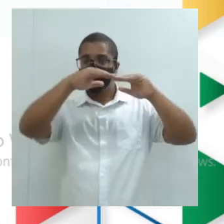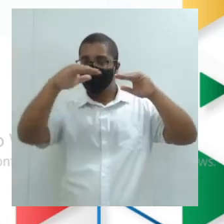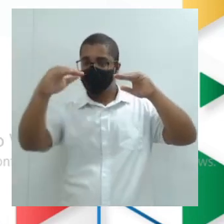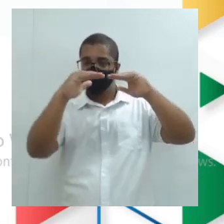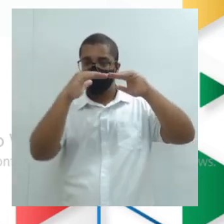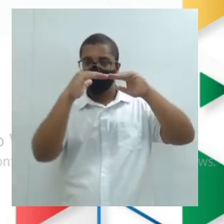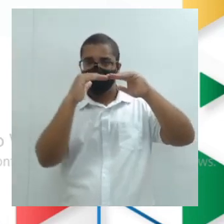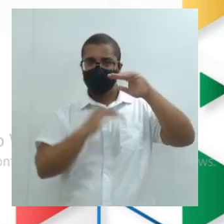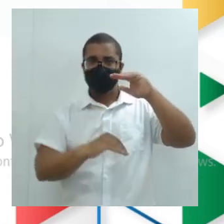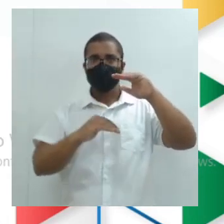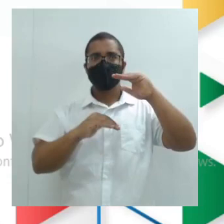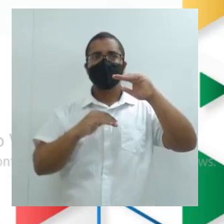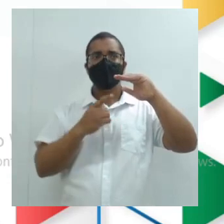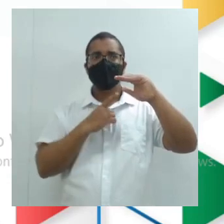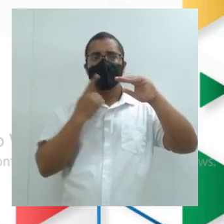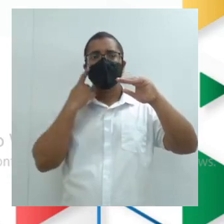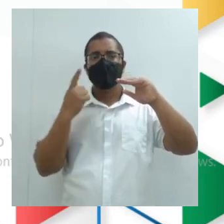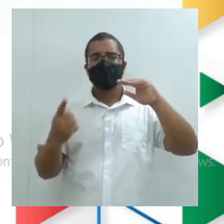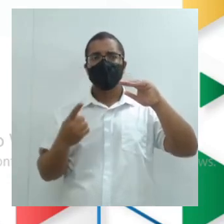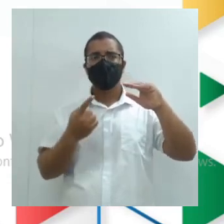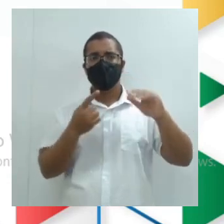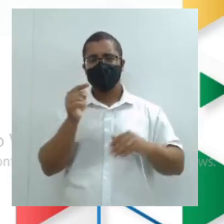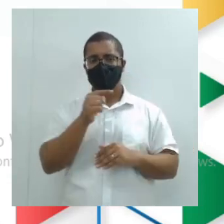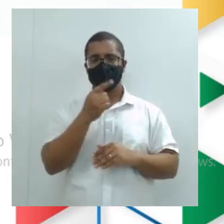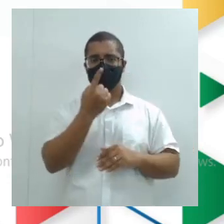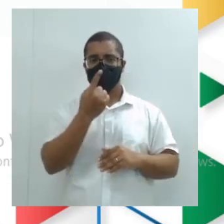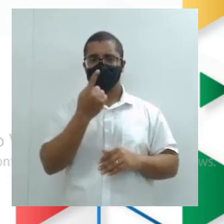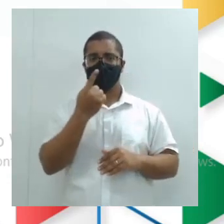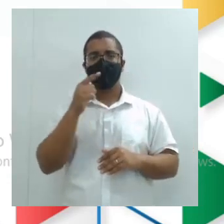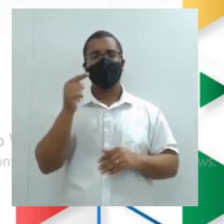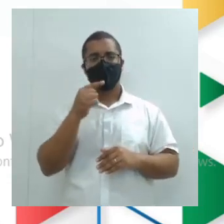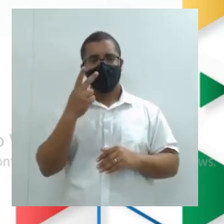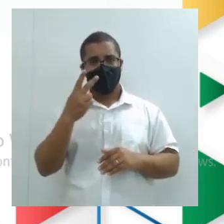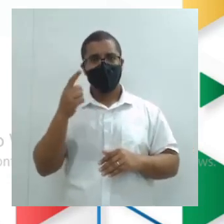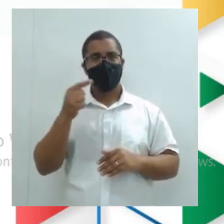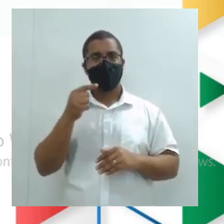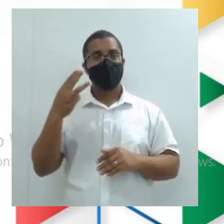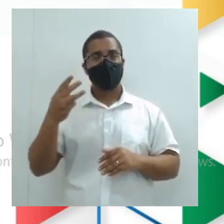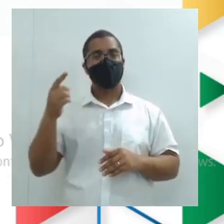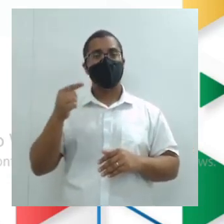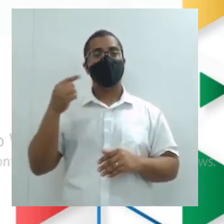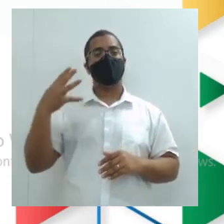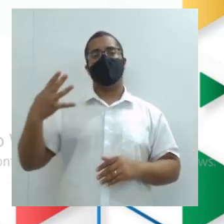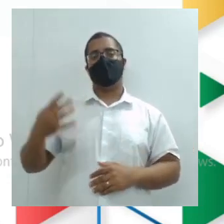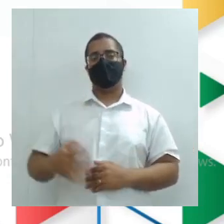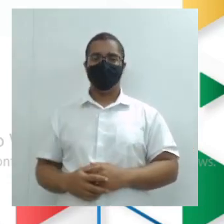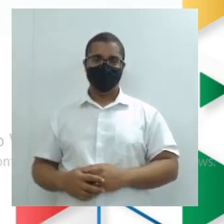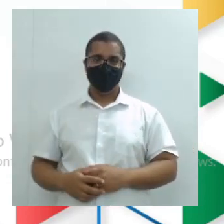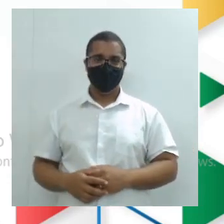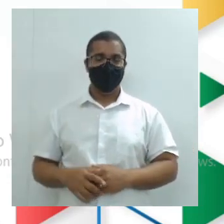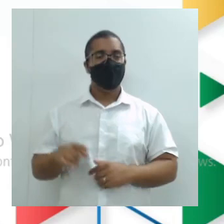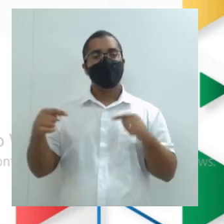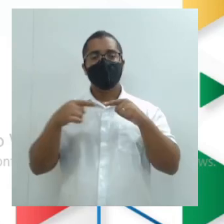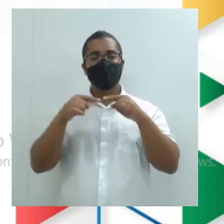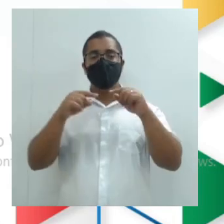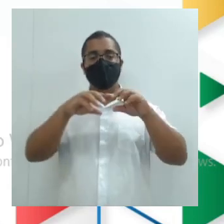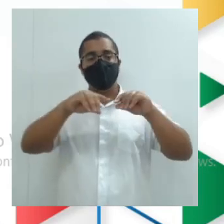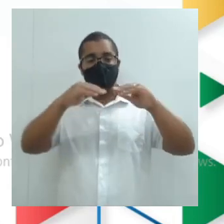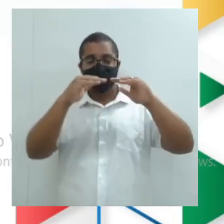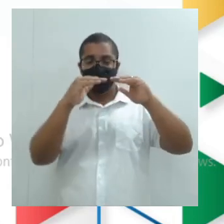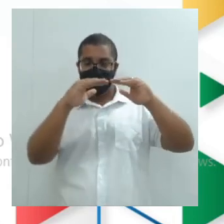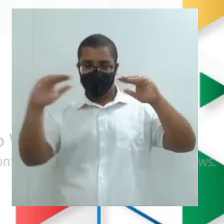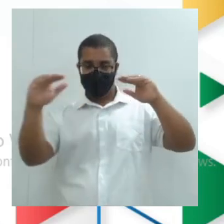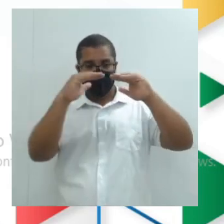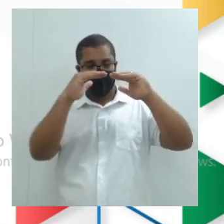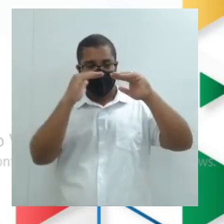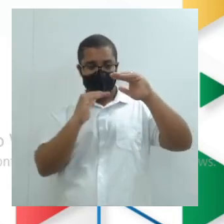tá no painel, é só olhar aí, ó. Menos 1, menos 2, menos 3 e menos 4, que são os subsolos, ou